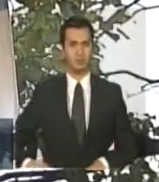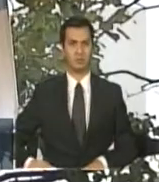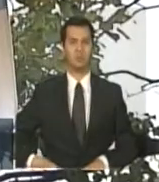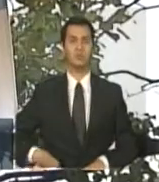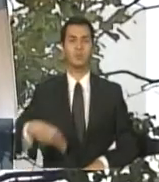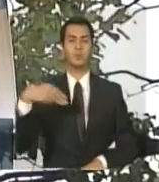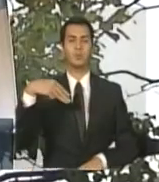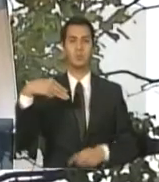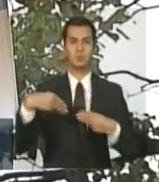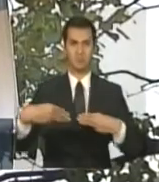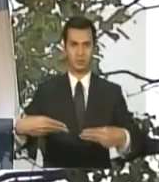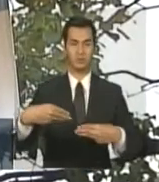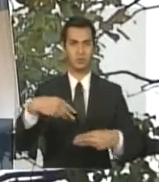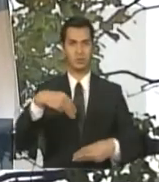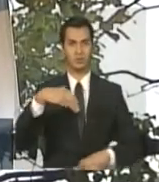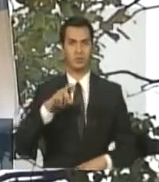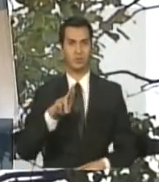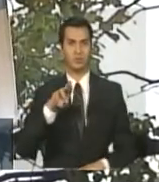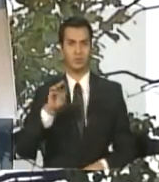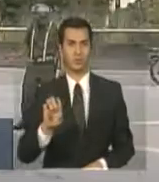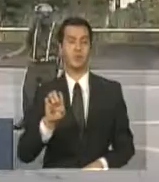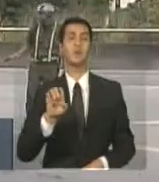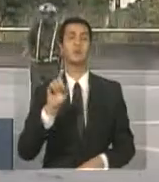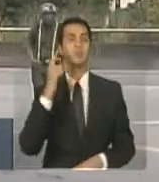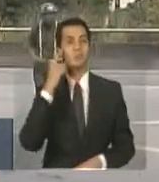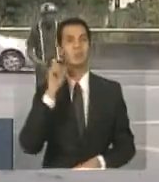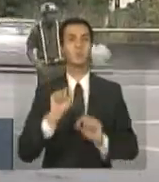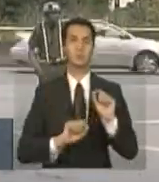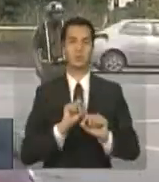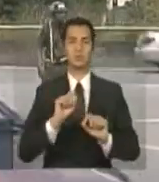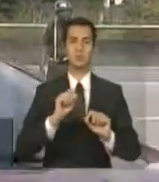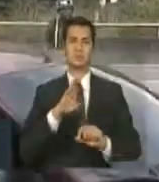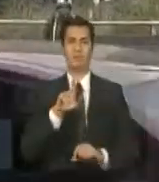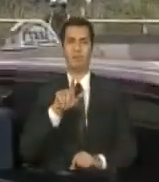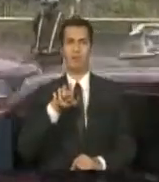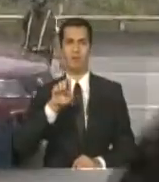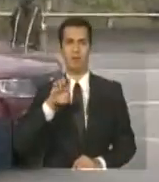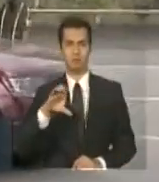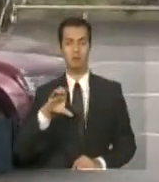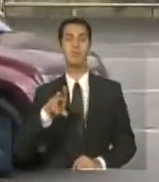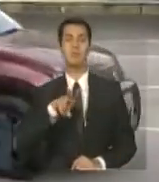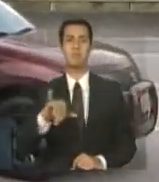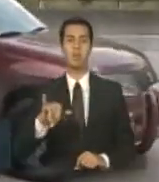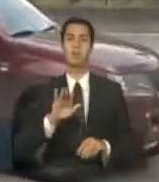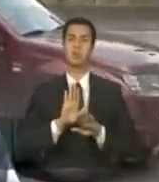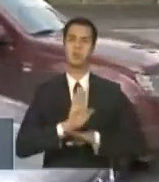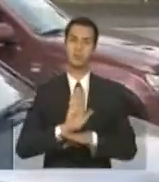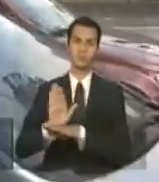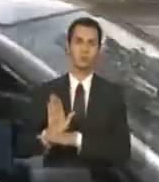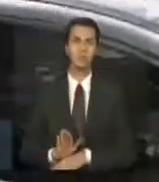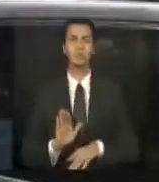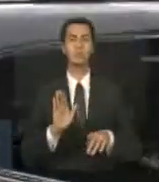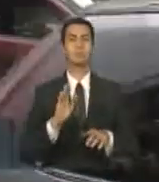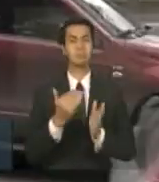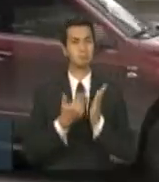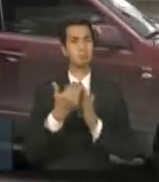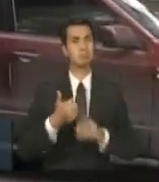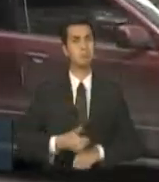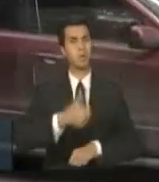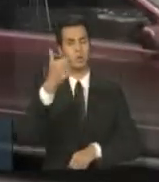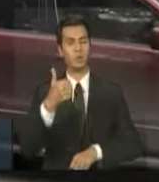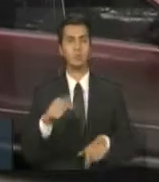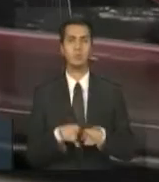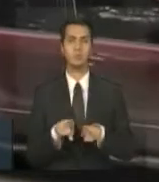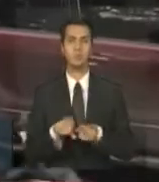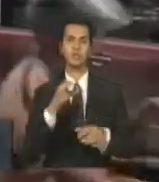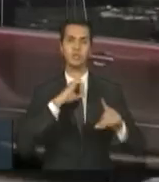o Brasil, a CELAC vai ajudar a ampliar tanto o diálogo político quanto os projetos de cooperação para a América Latina